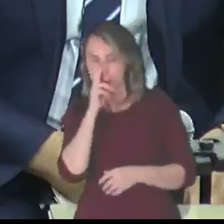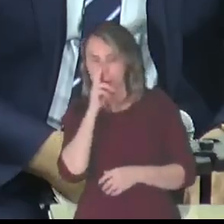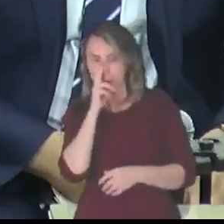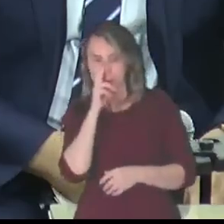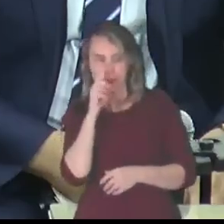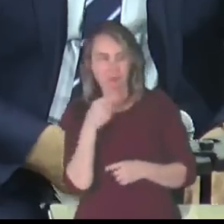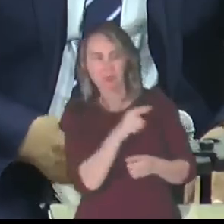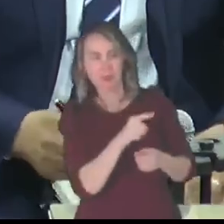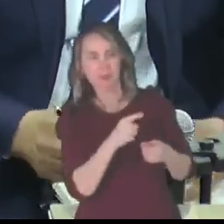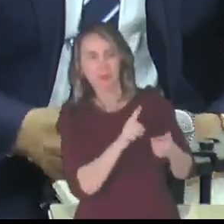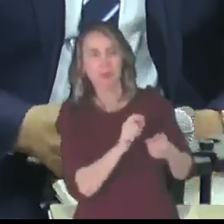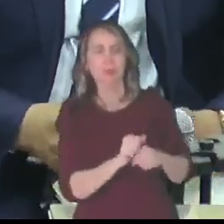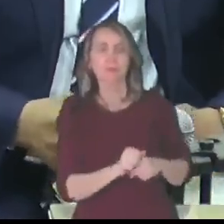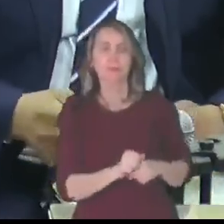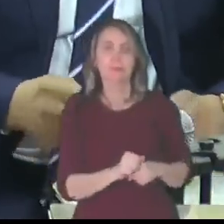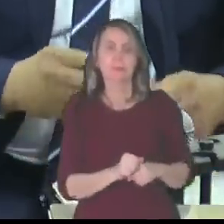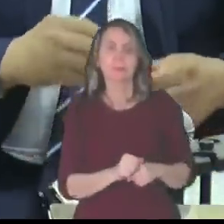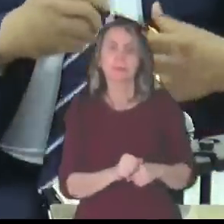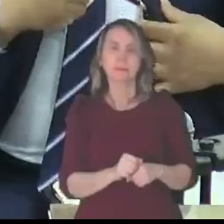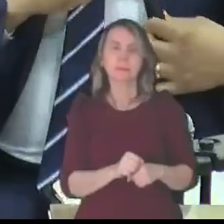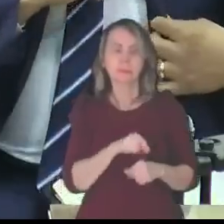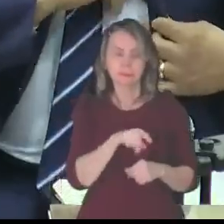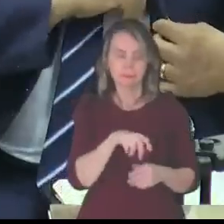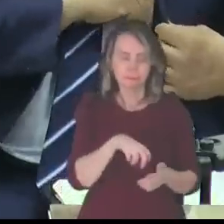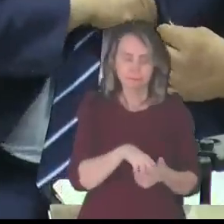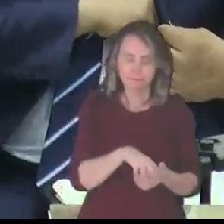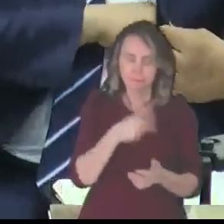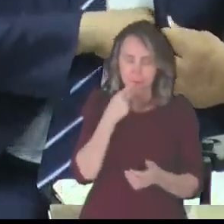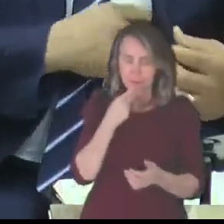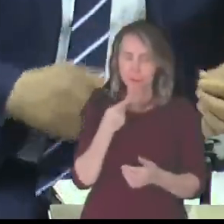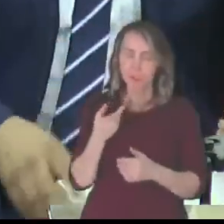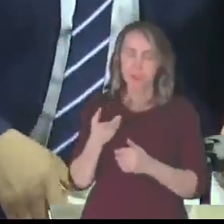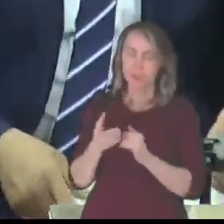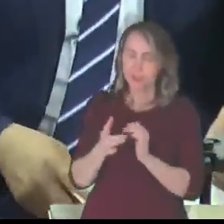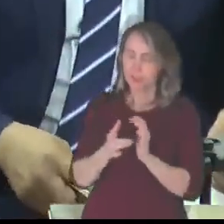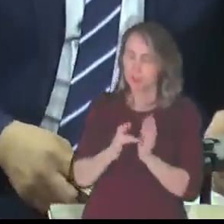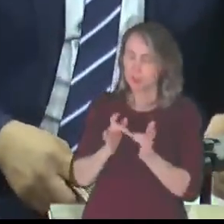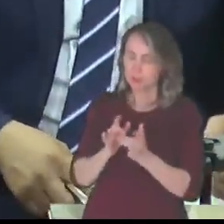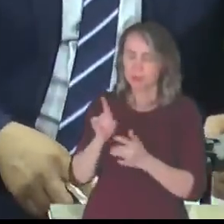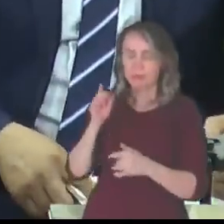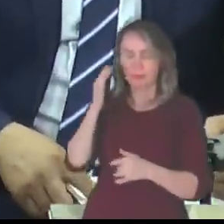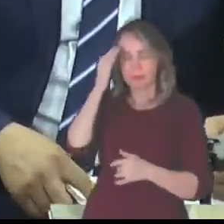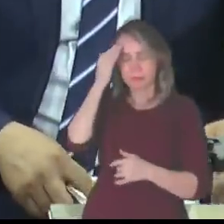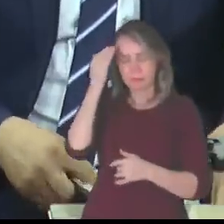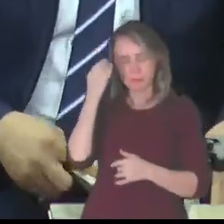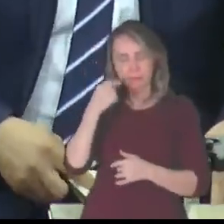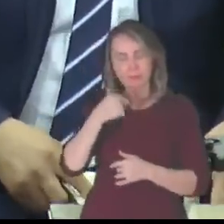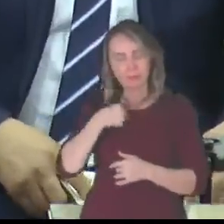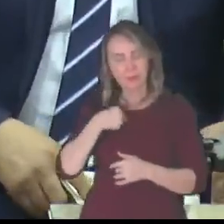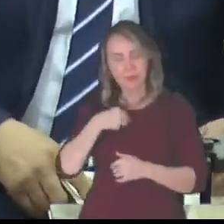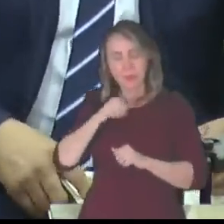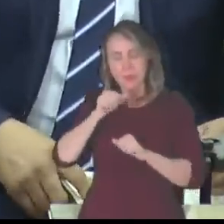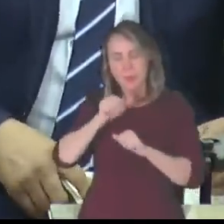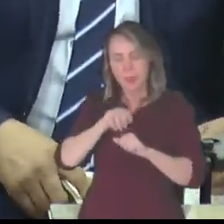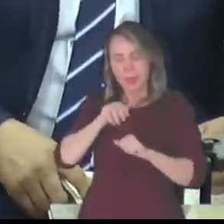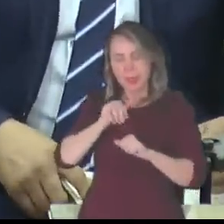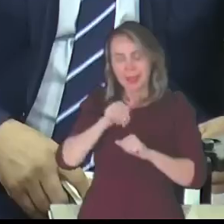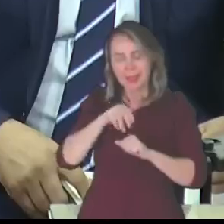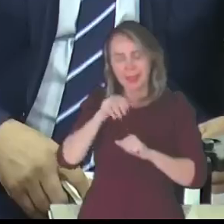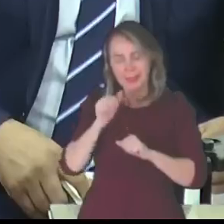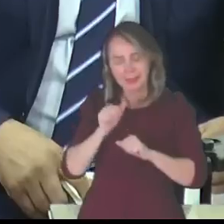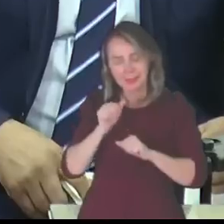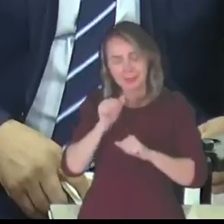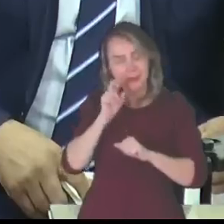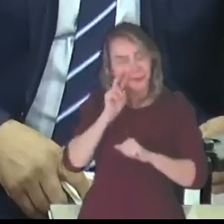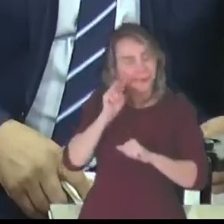a crente foi orar se ajoelhou e disse Jesus tu sabe que eu sou Ana olha para